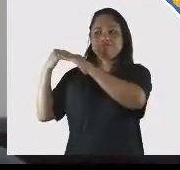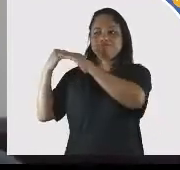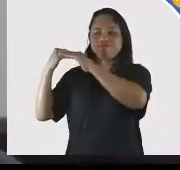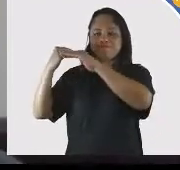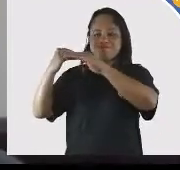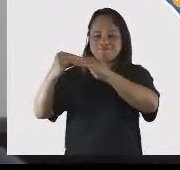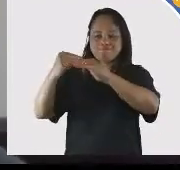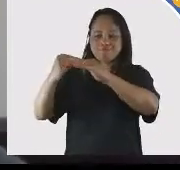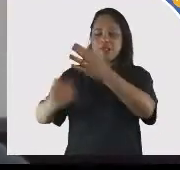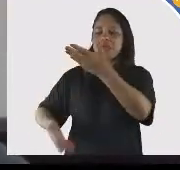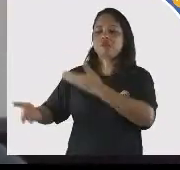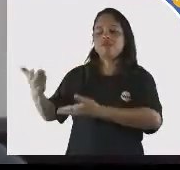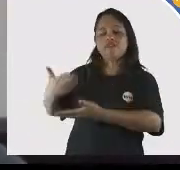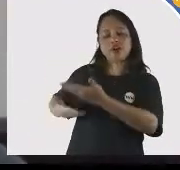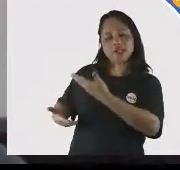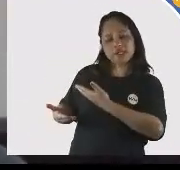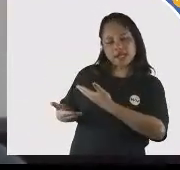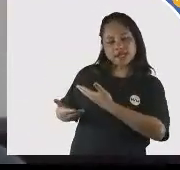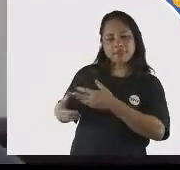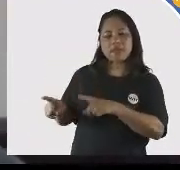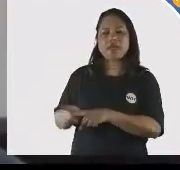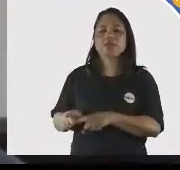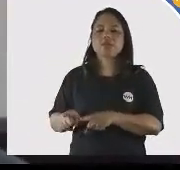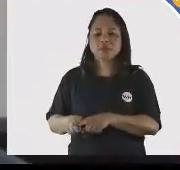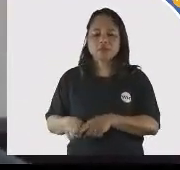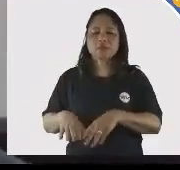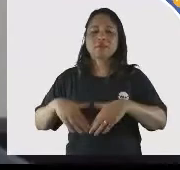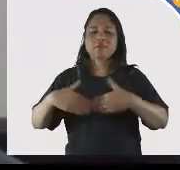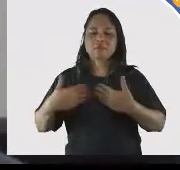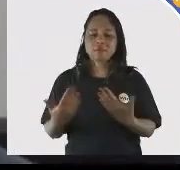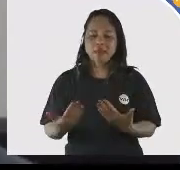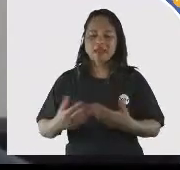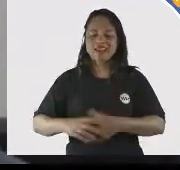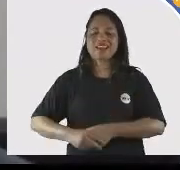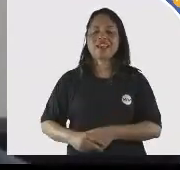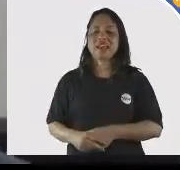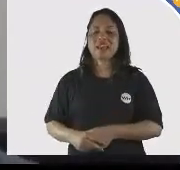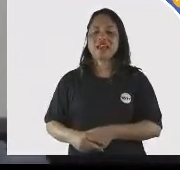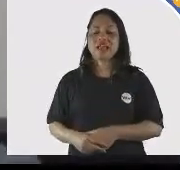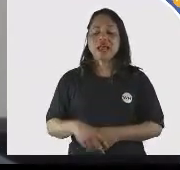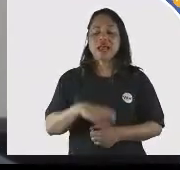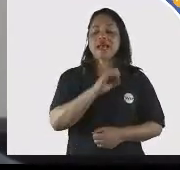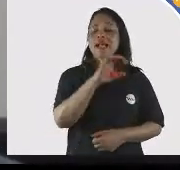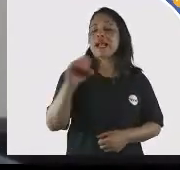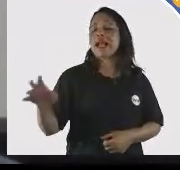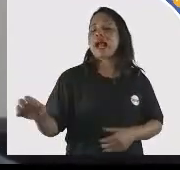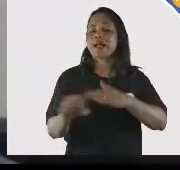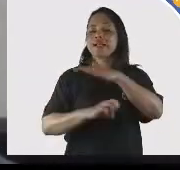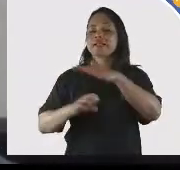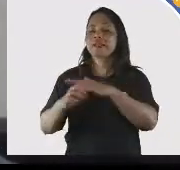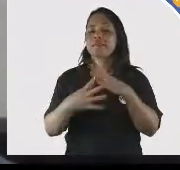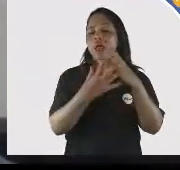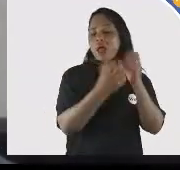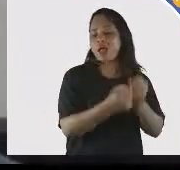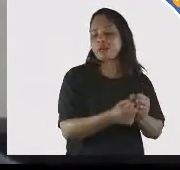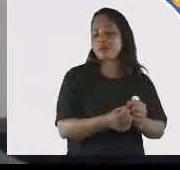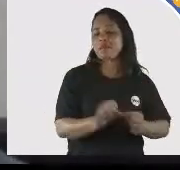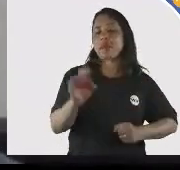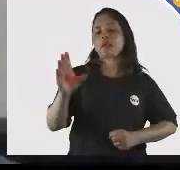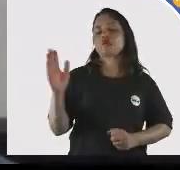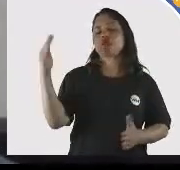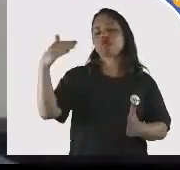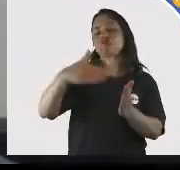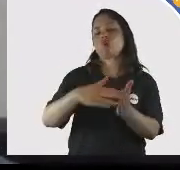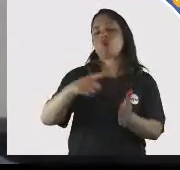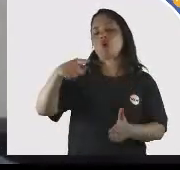o fornecimento sair da cidade da dos fornecedores chegar nas indústrias produção e isso só deve acontecer mesmo